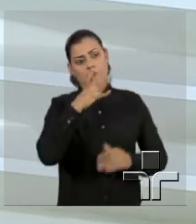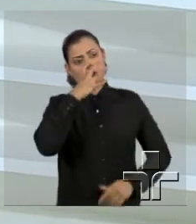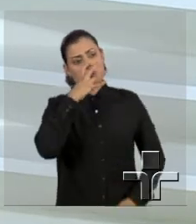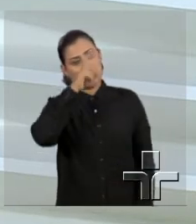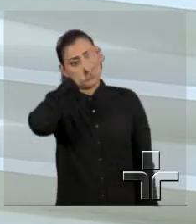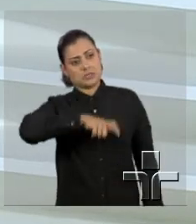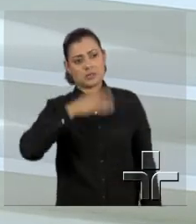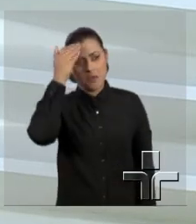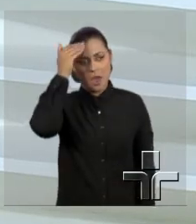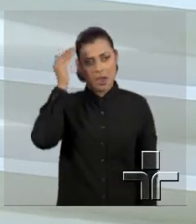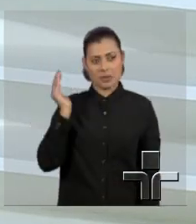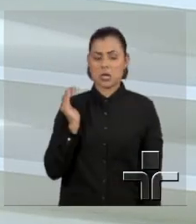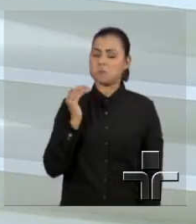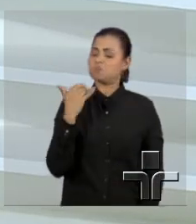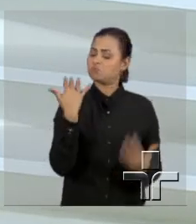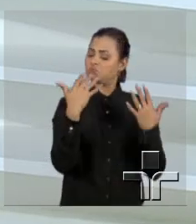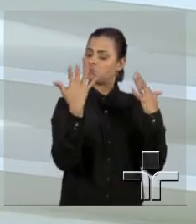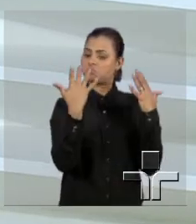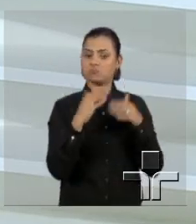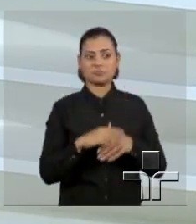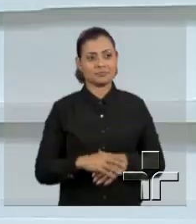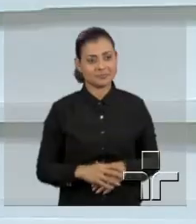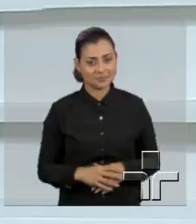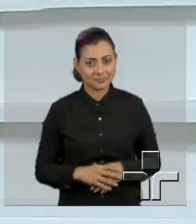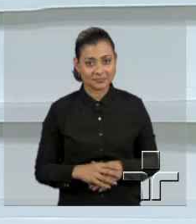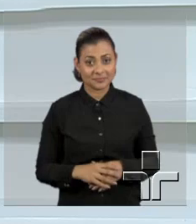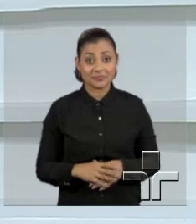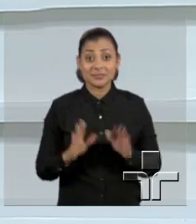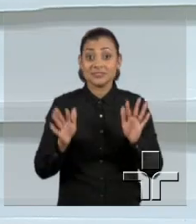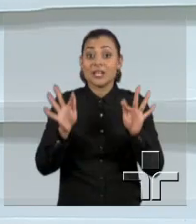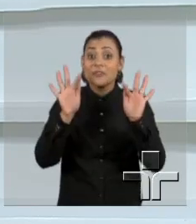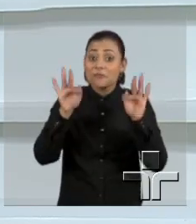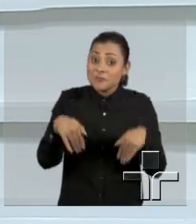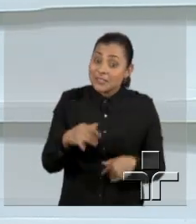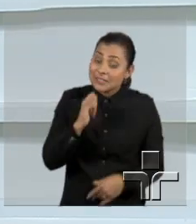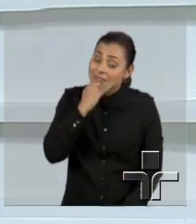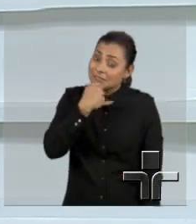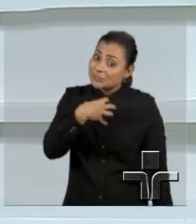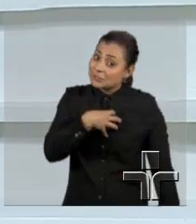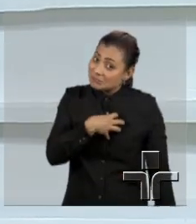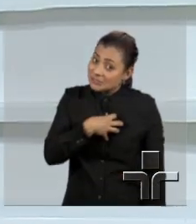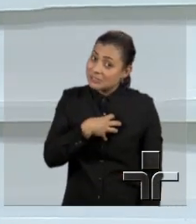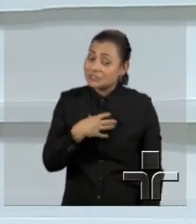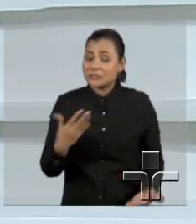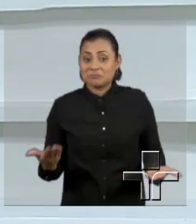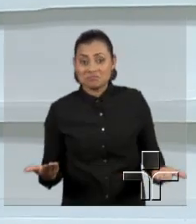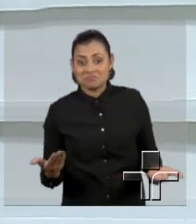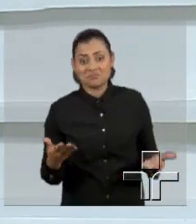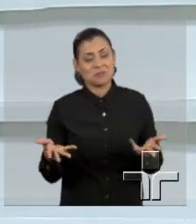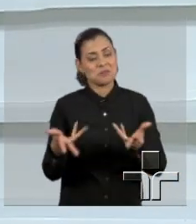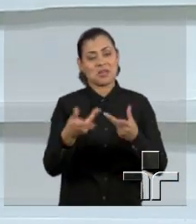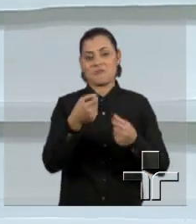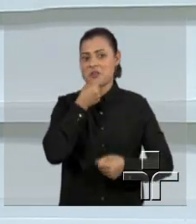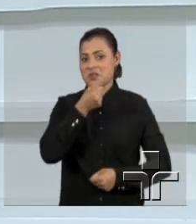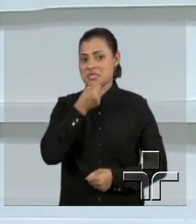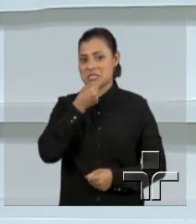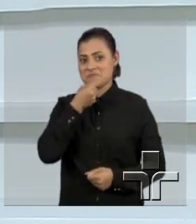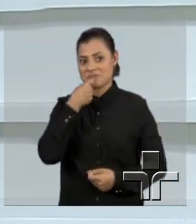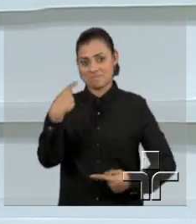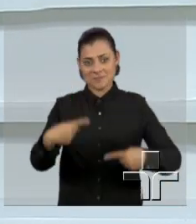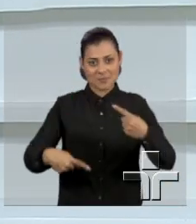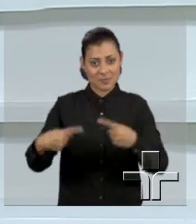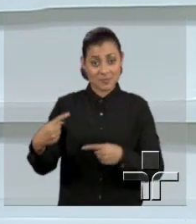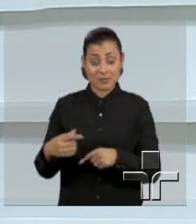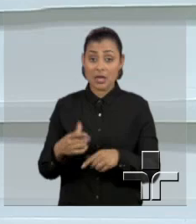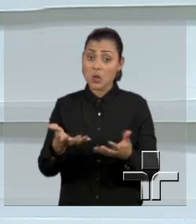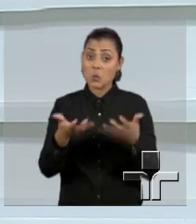admiração, todo o apreço, todo aplauso. A gente está terminando, infelizmente, essa excelente entrevista, e